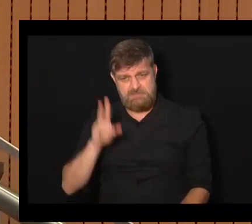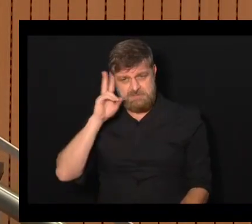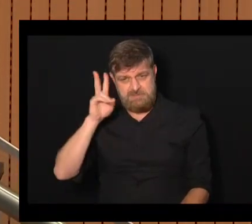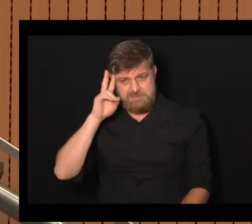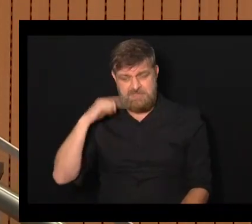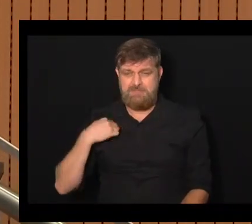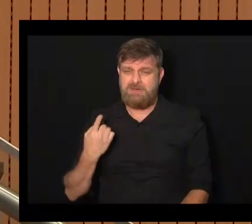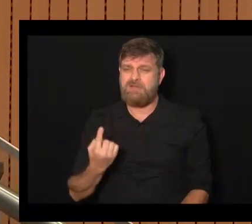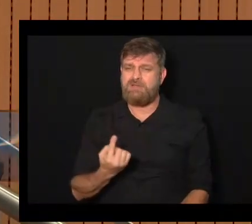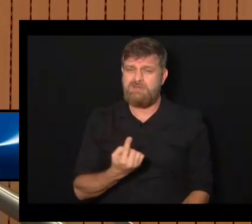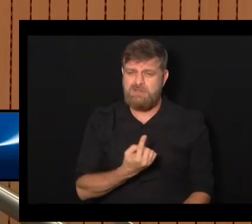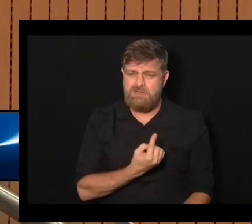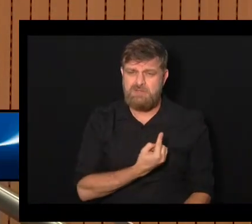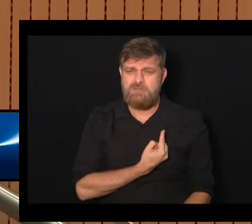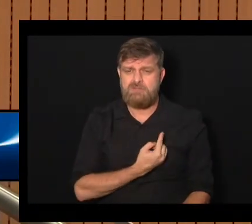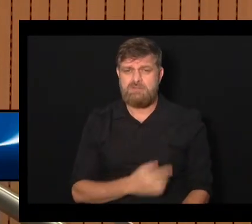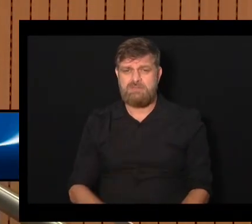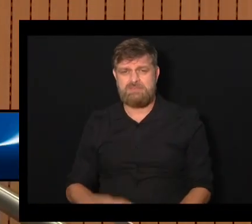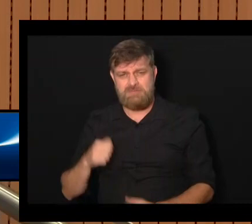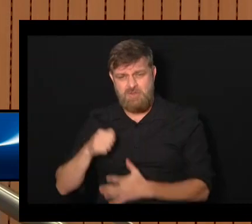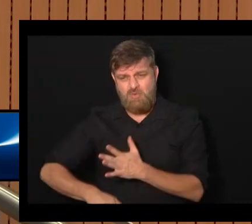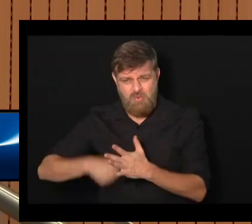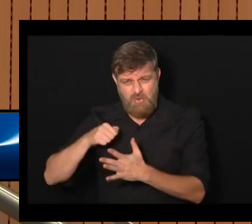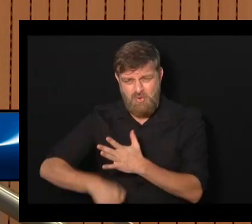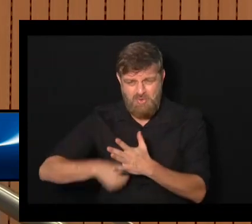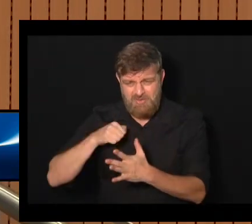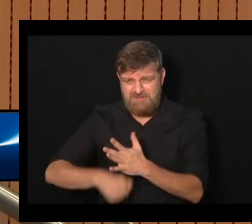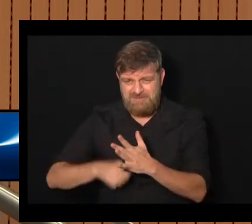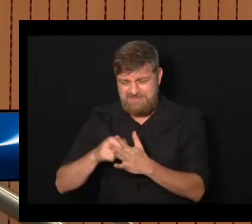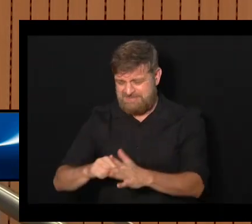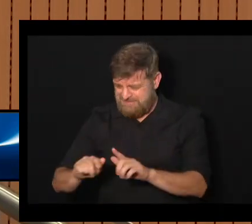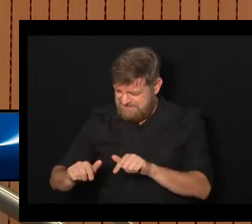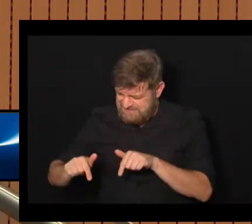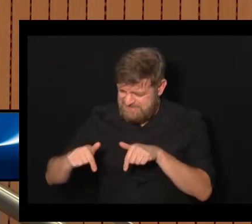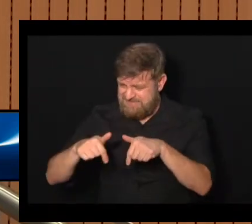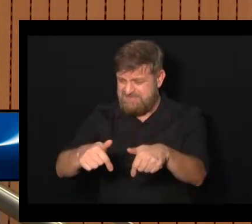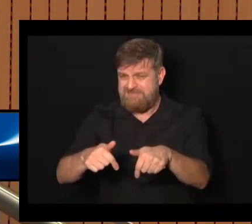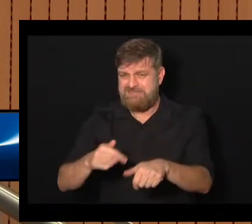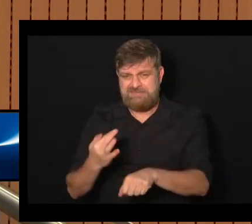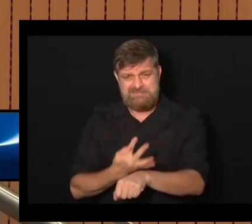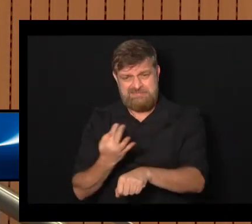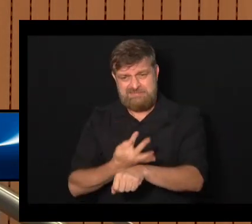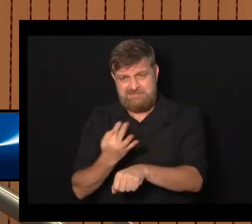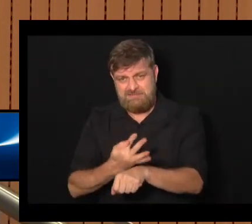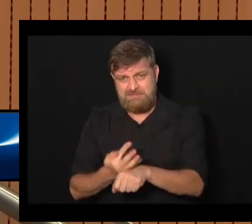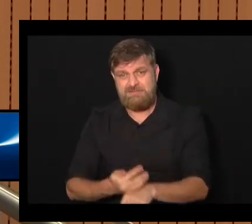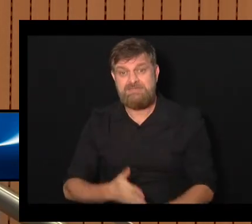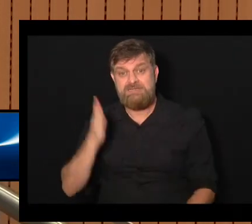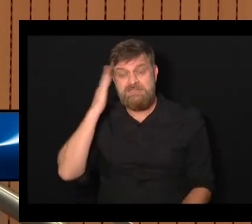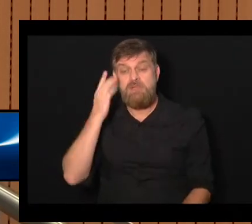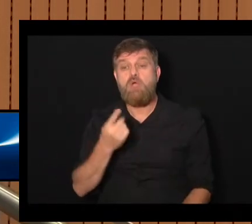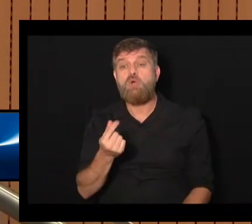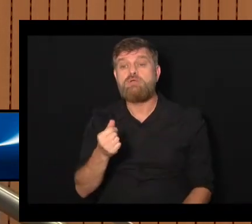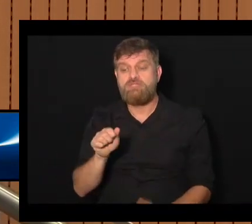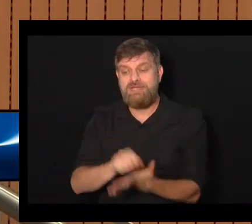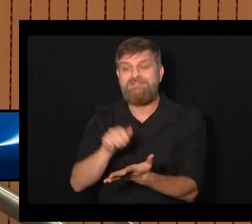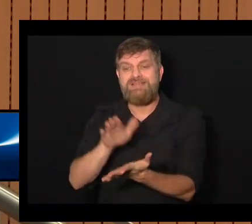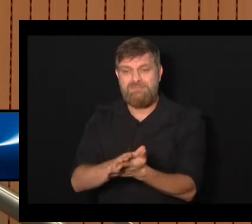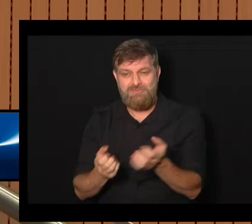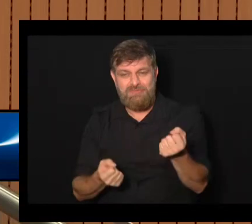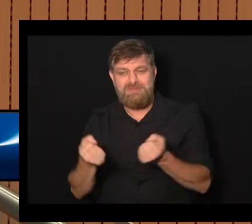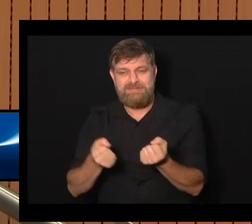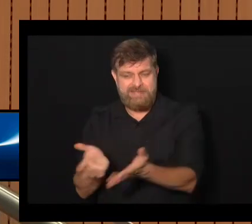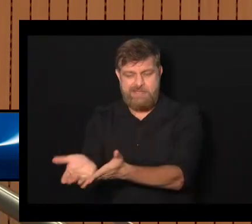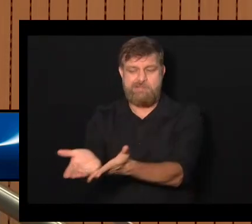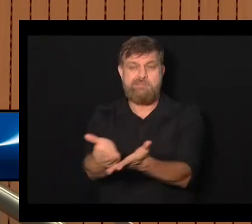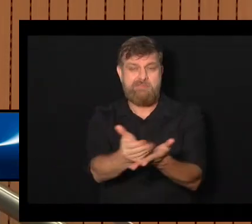nós estamos numa luta incansável para a transparência do dinheiro das multas. Nos últimos anos, a cidade